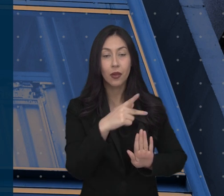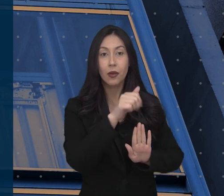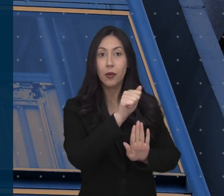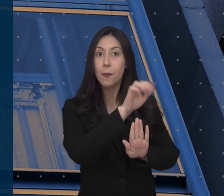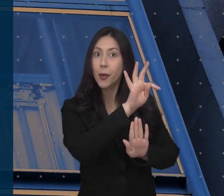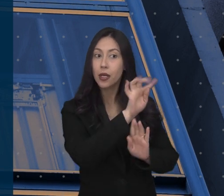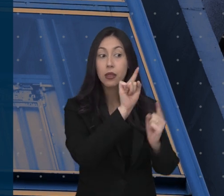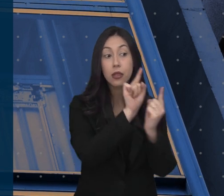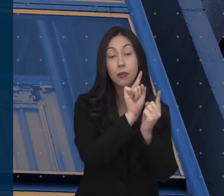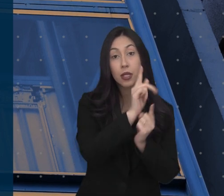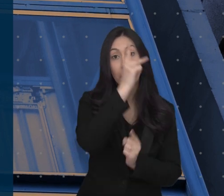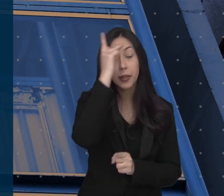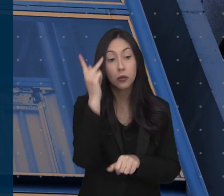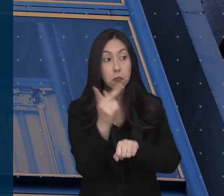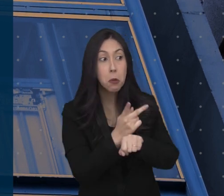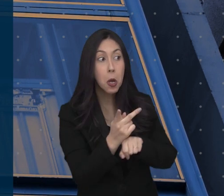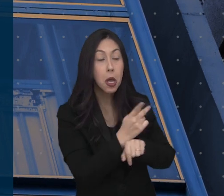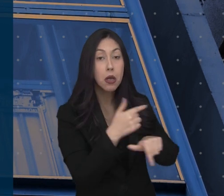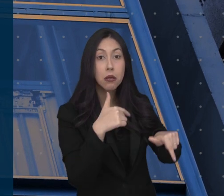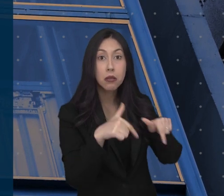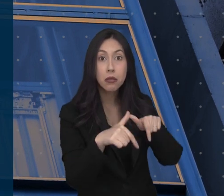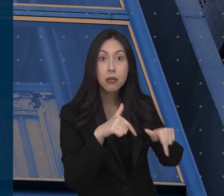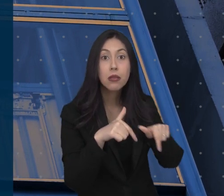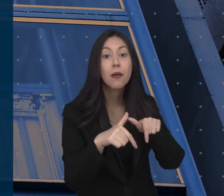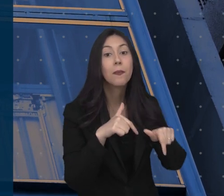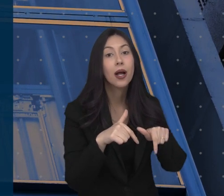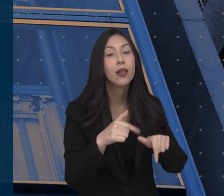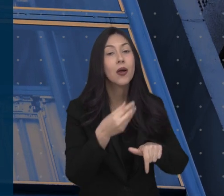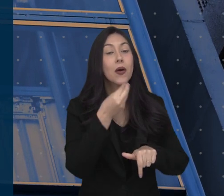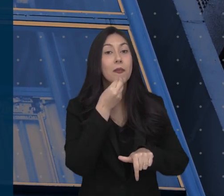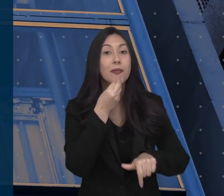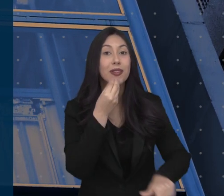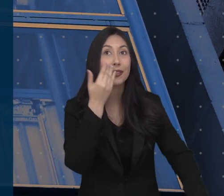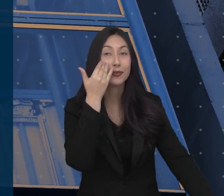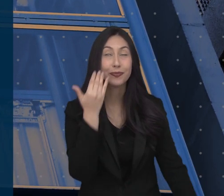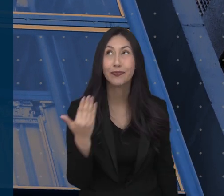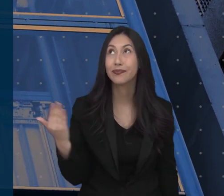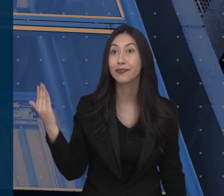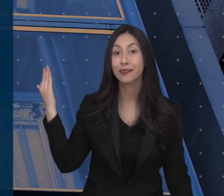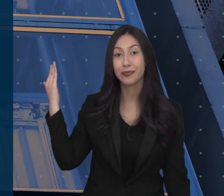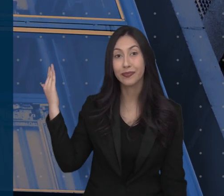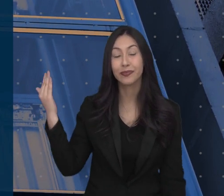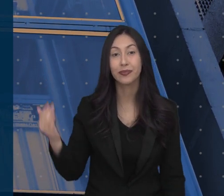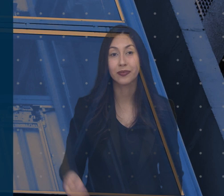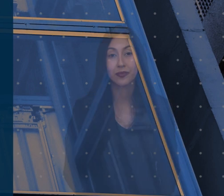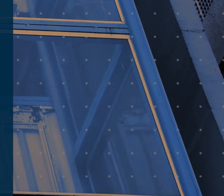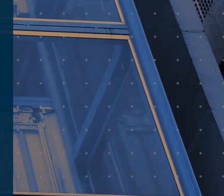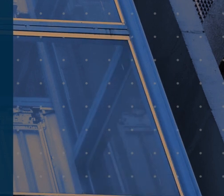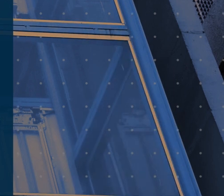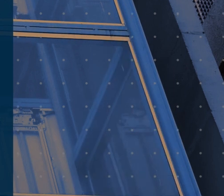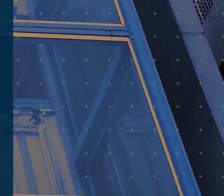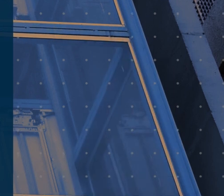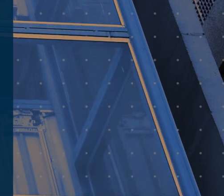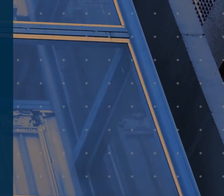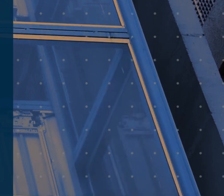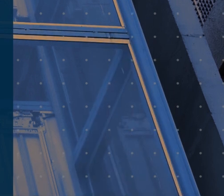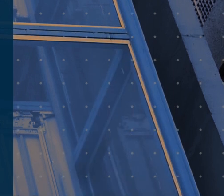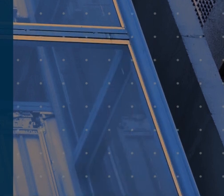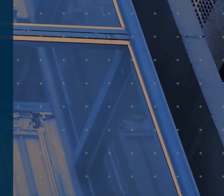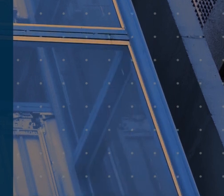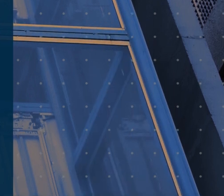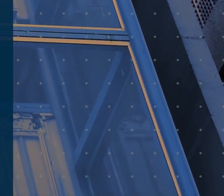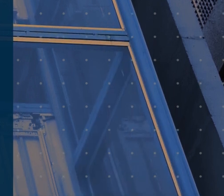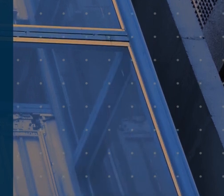O PAT, Posto de Atendimento ao Trabalhador de São José dos Campos, tem oportunidades de emprego para açougueiro, ajudante de